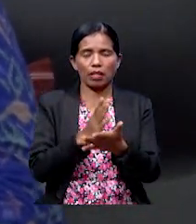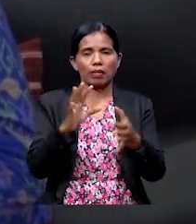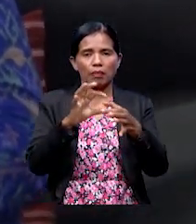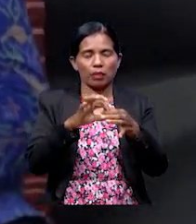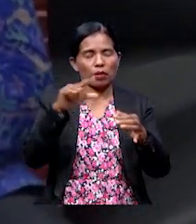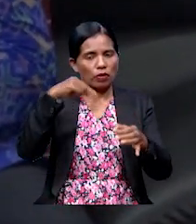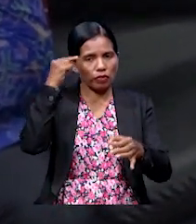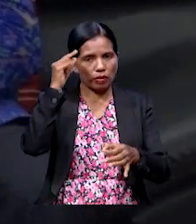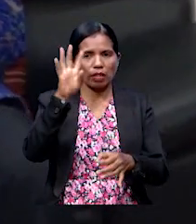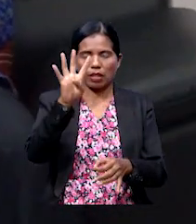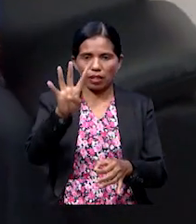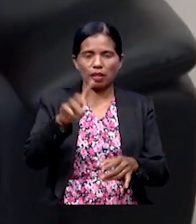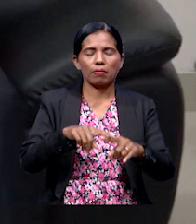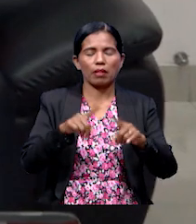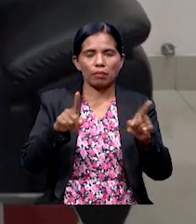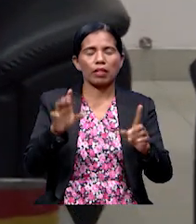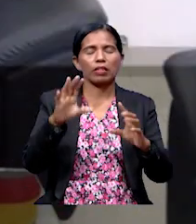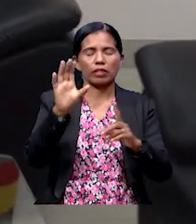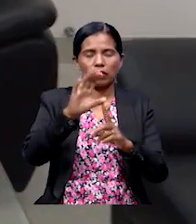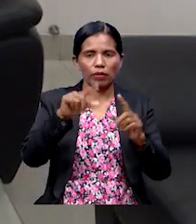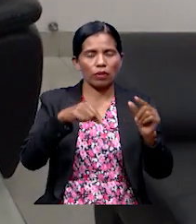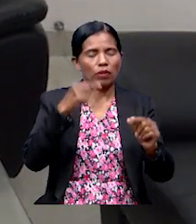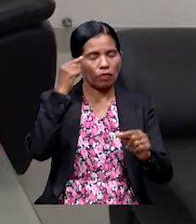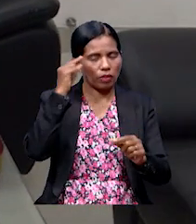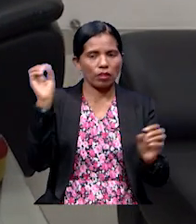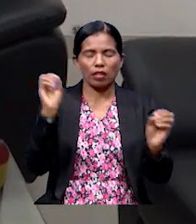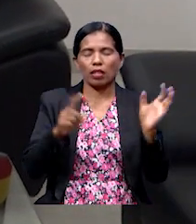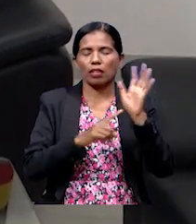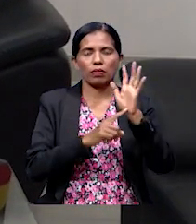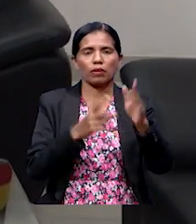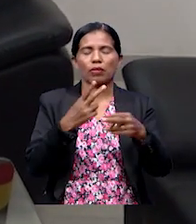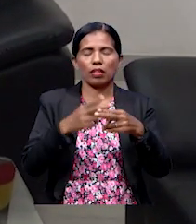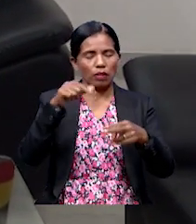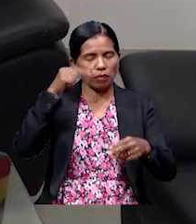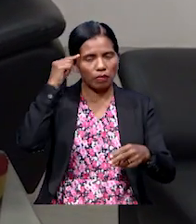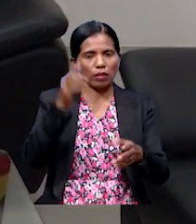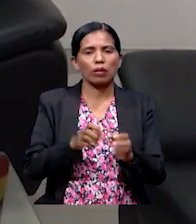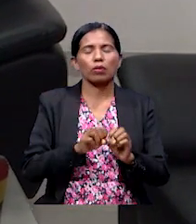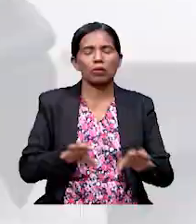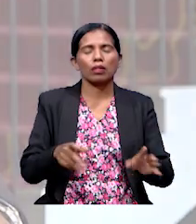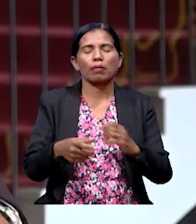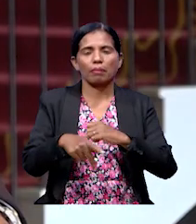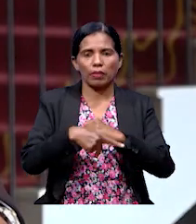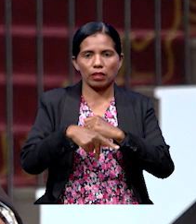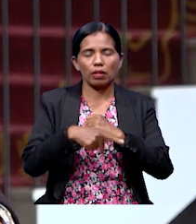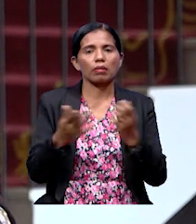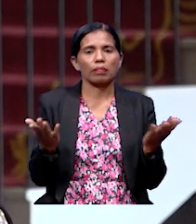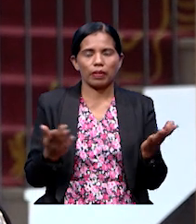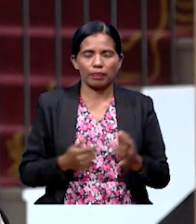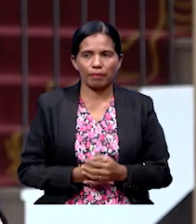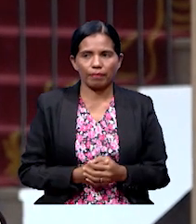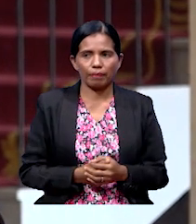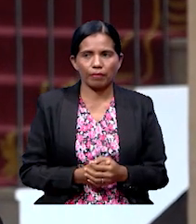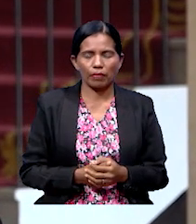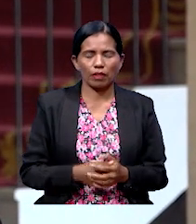governo Nainhat, mas be chefe governo Rasik la fosa inaran governante Sirenian no husi partido nebe. Ha onuin que ne